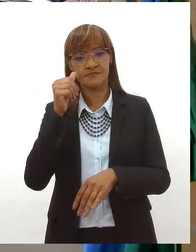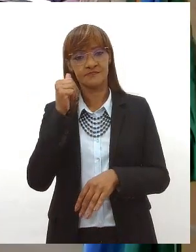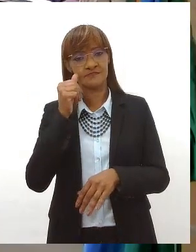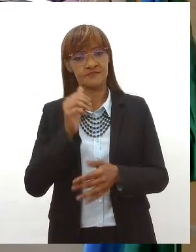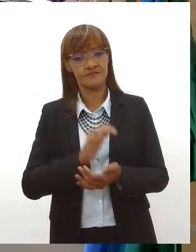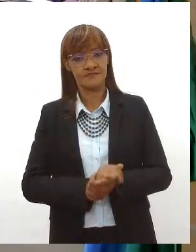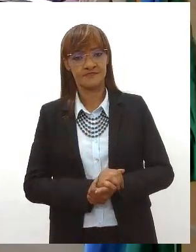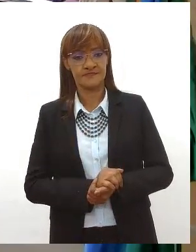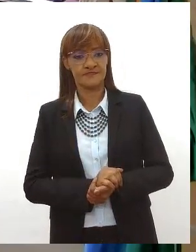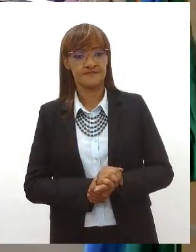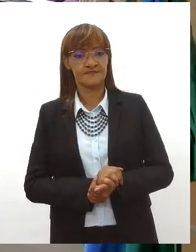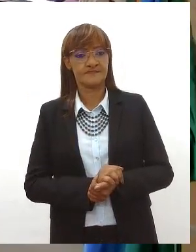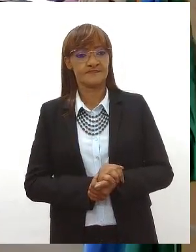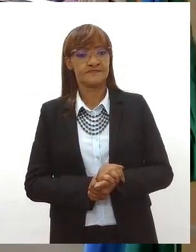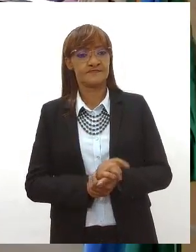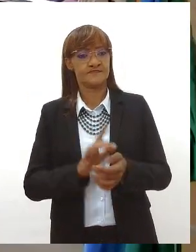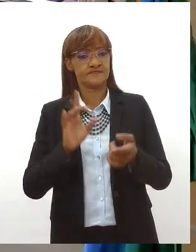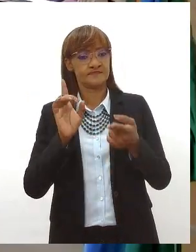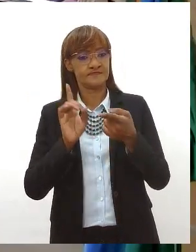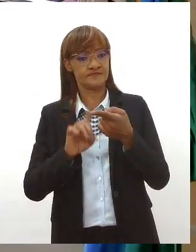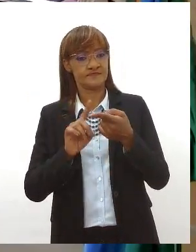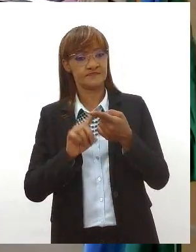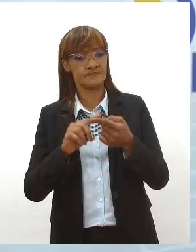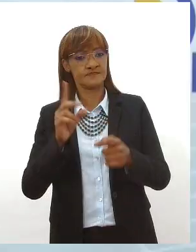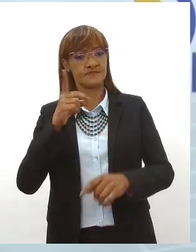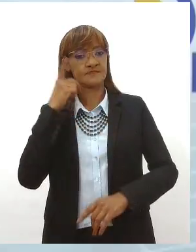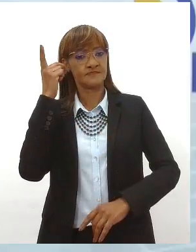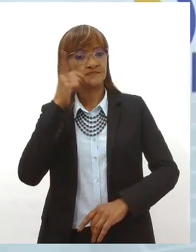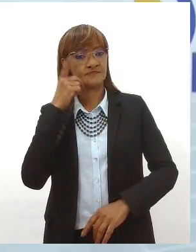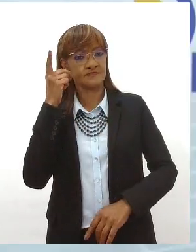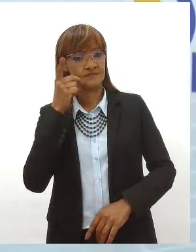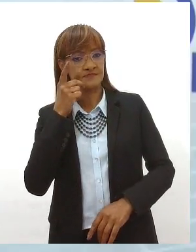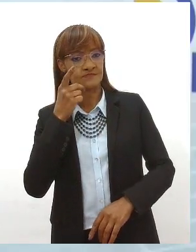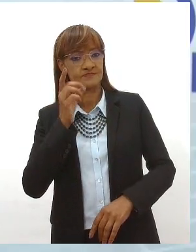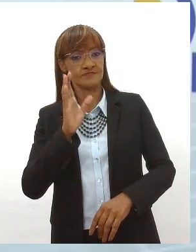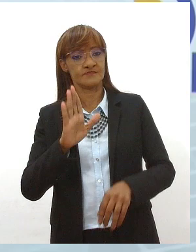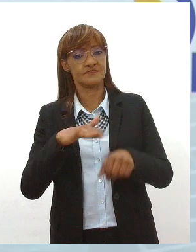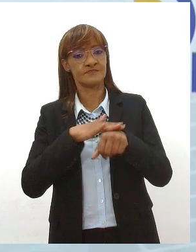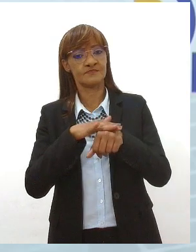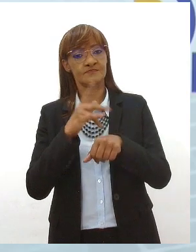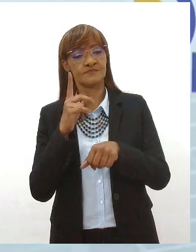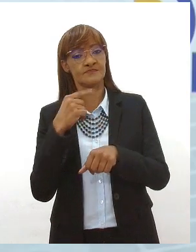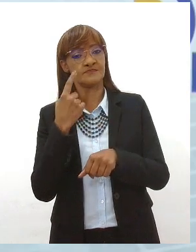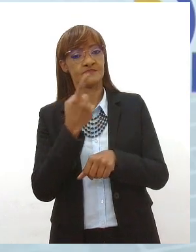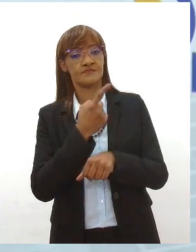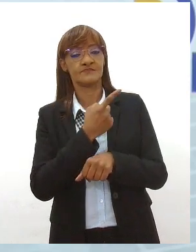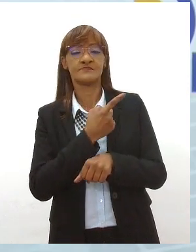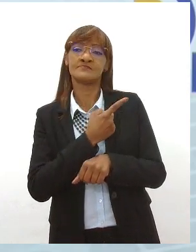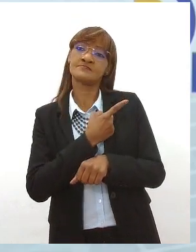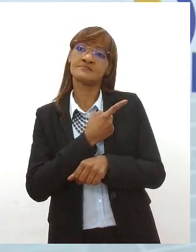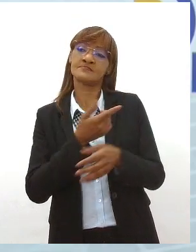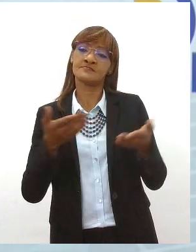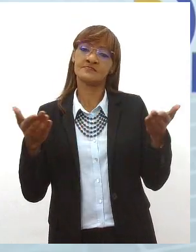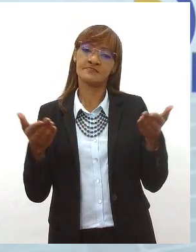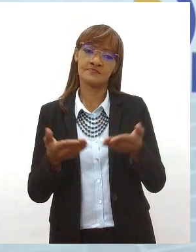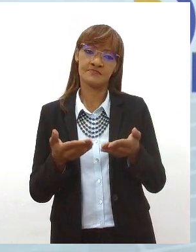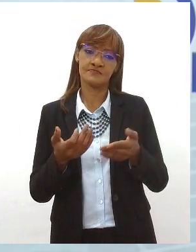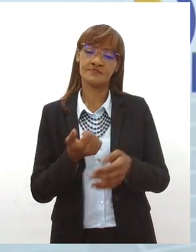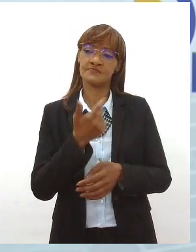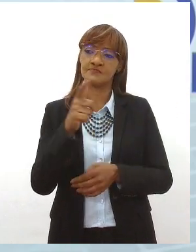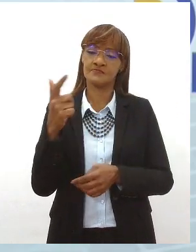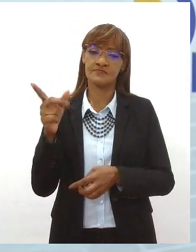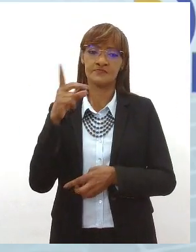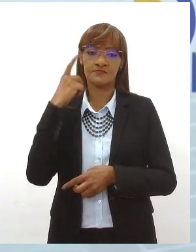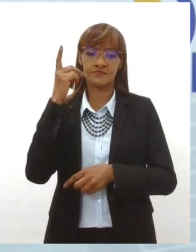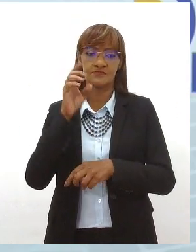das deputadas que acabaram de falar conosco aqui no programa Direto Plenário, nós tivemos a participação de outros deputados estaduais que ocuparam um